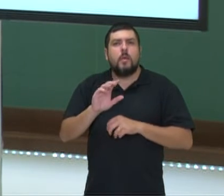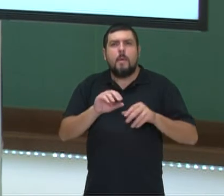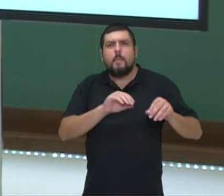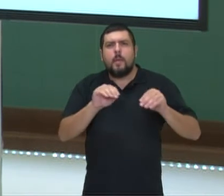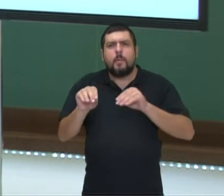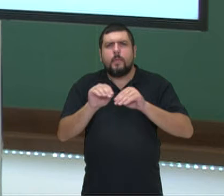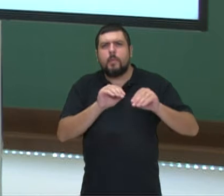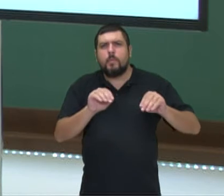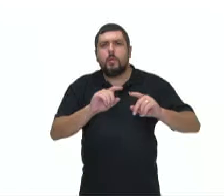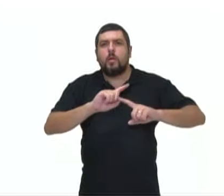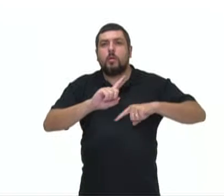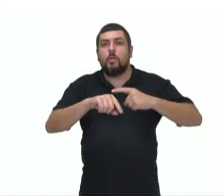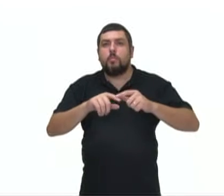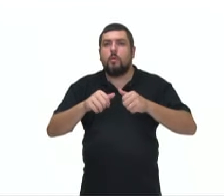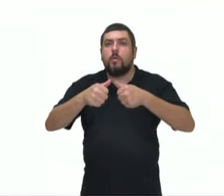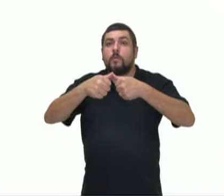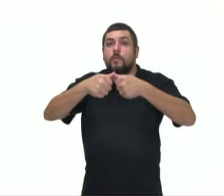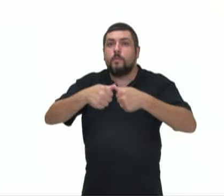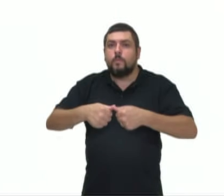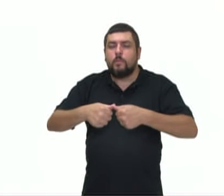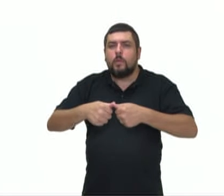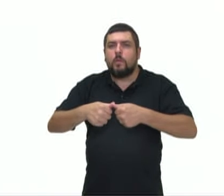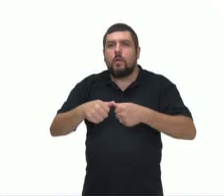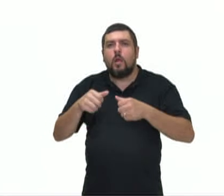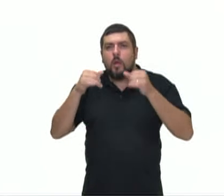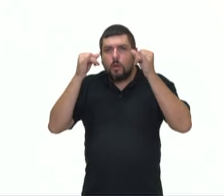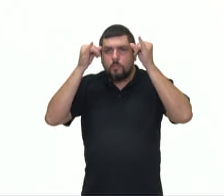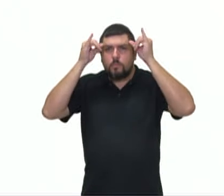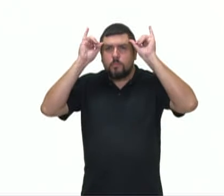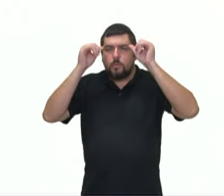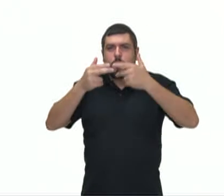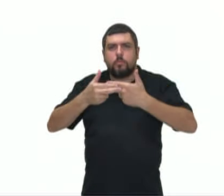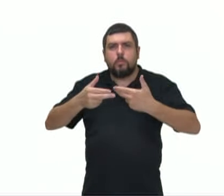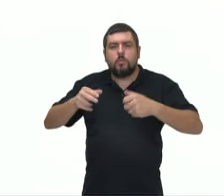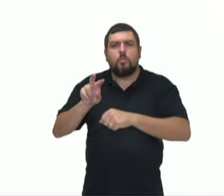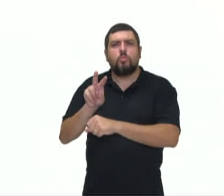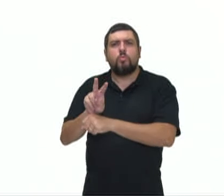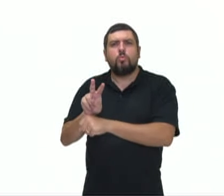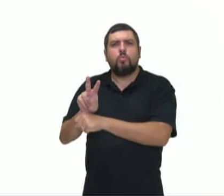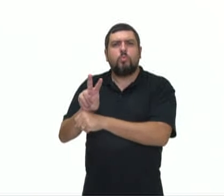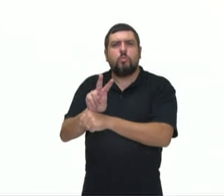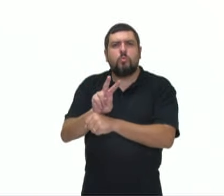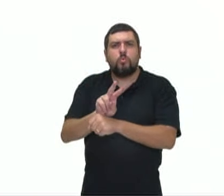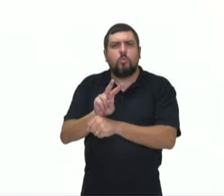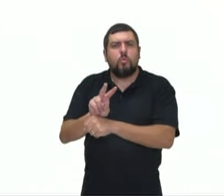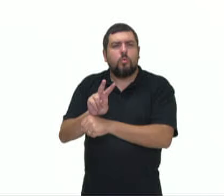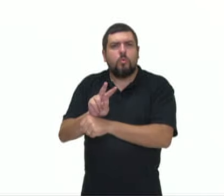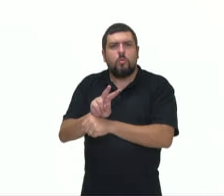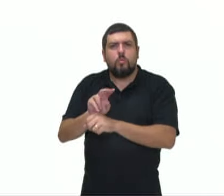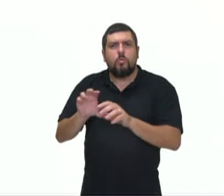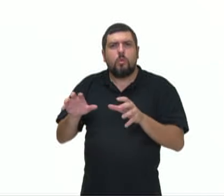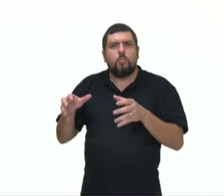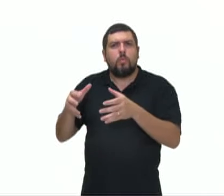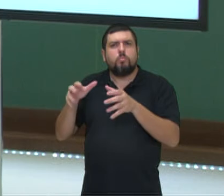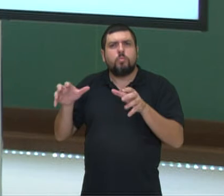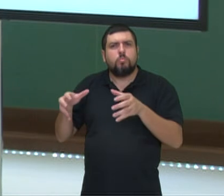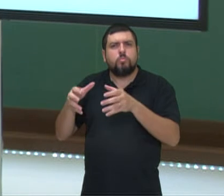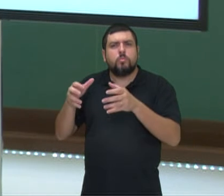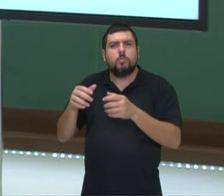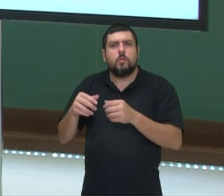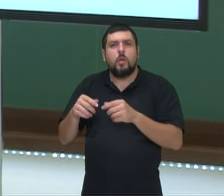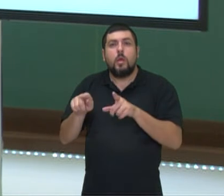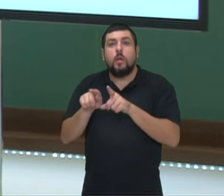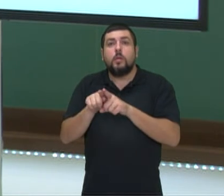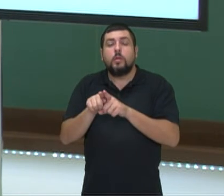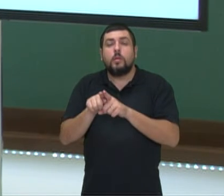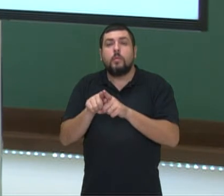pastoreio. Então uma quantidade de animais que a gente identifica aí, né, como um boi, né, talvez um búfalo, e aqui a presença do